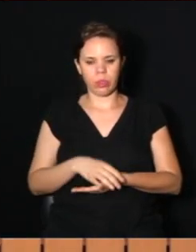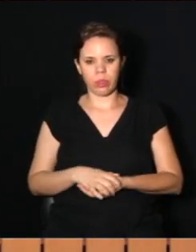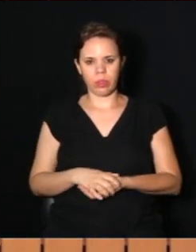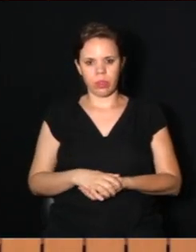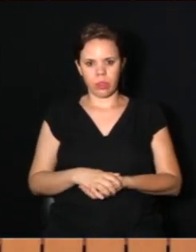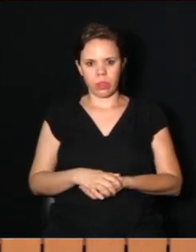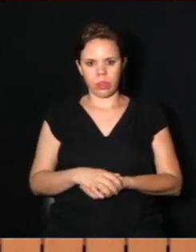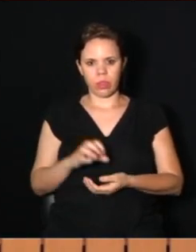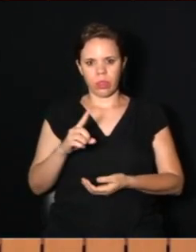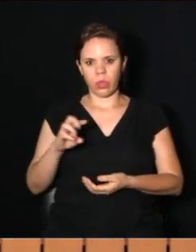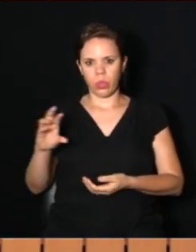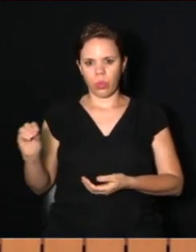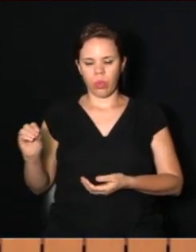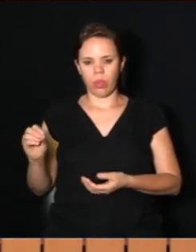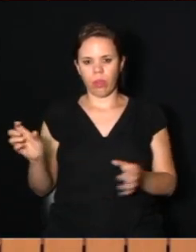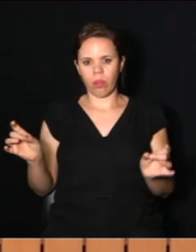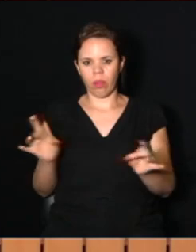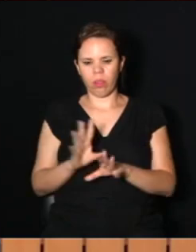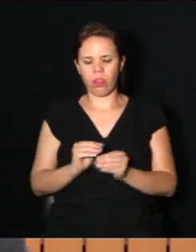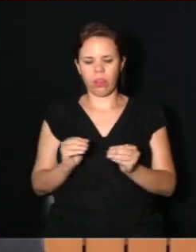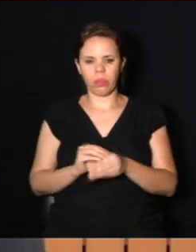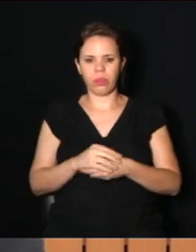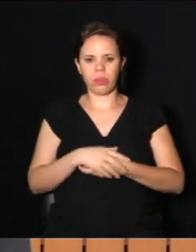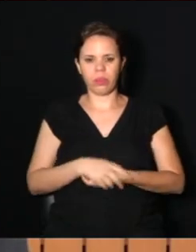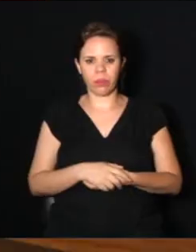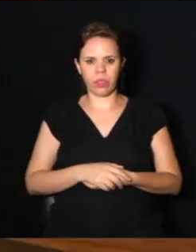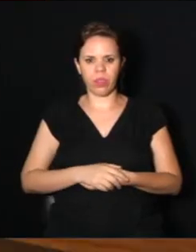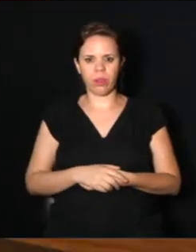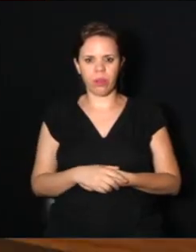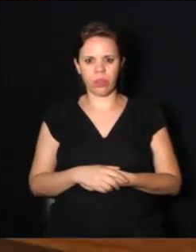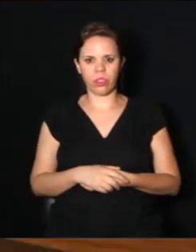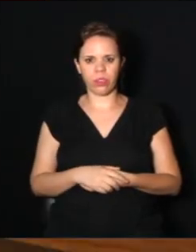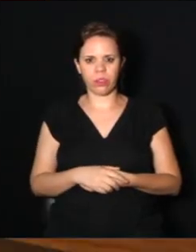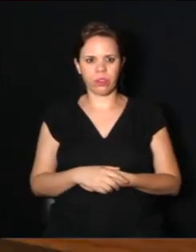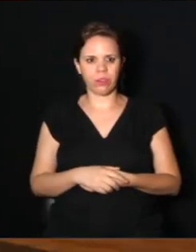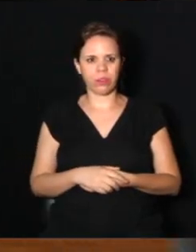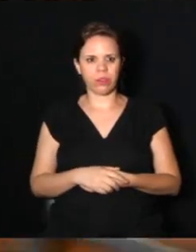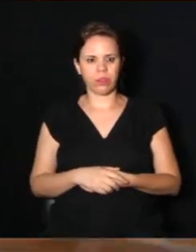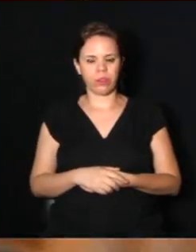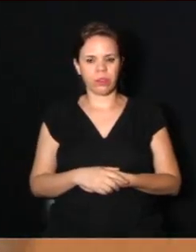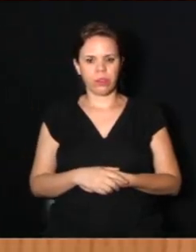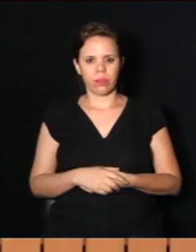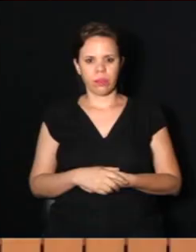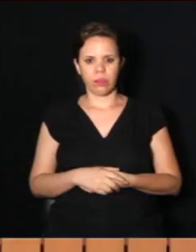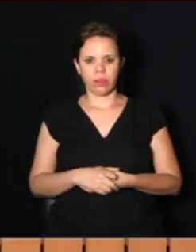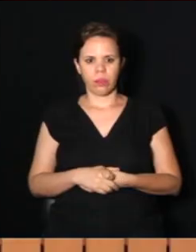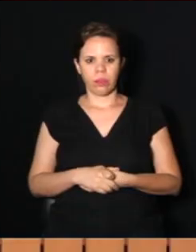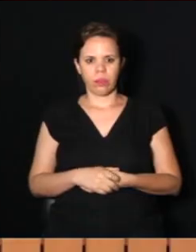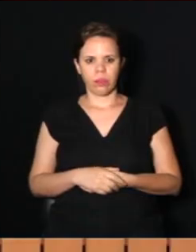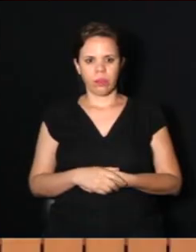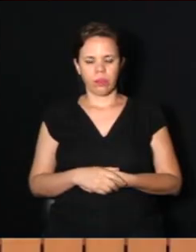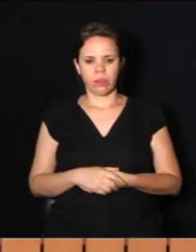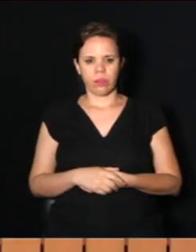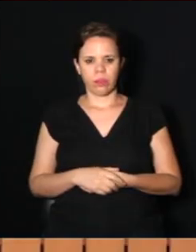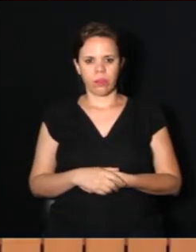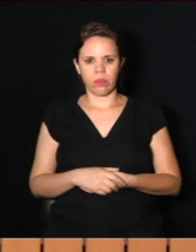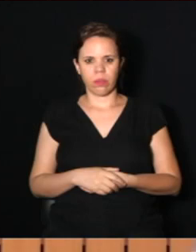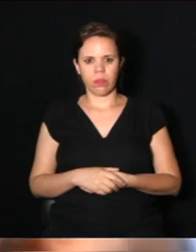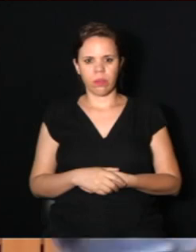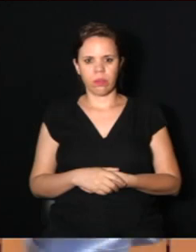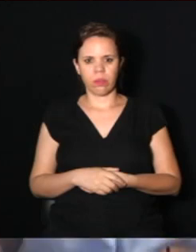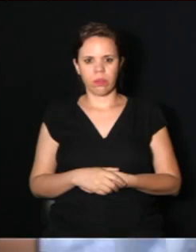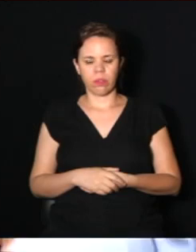para o Eduardo e para o Rodrigo, caso eles queiram fazer alguma consideração final, e depois a gente já caminha para encerrar a nossa reunião. Bom,